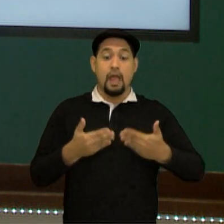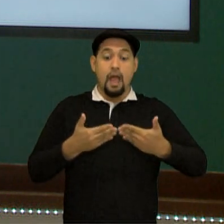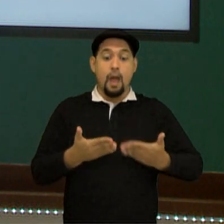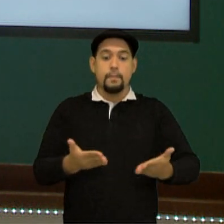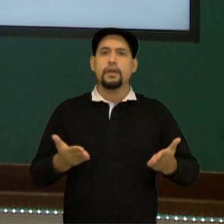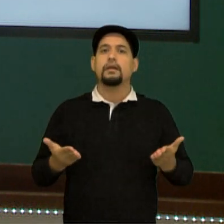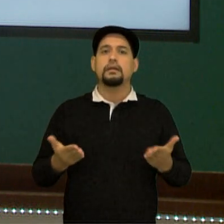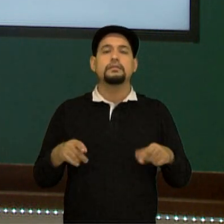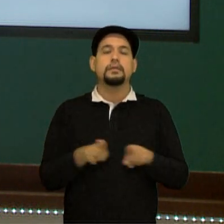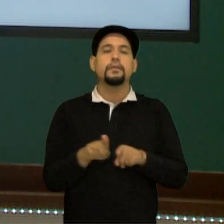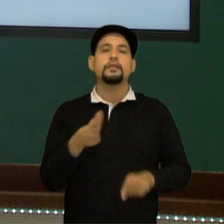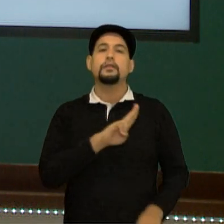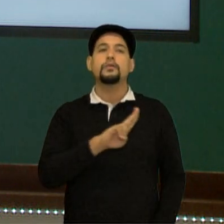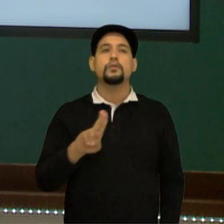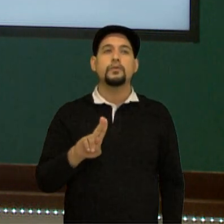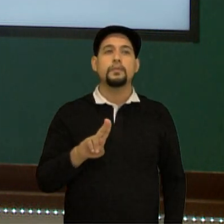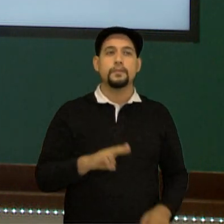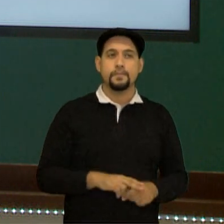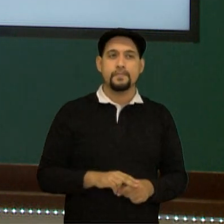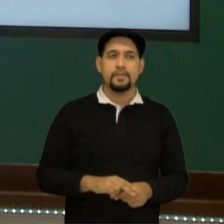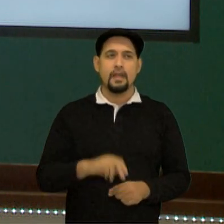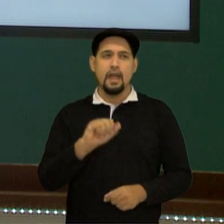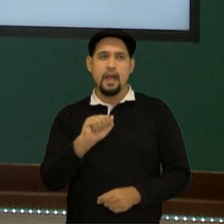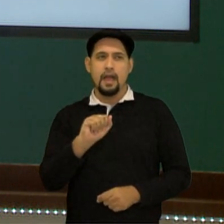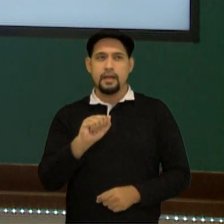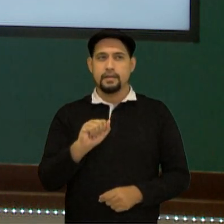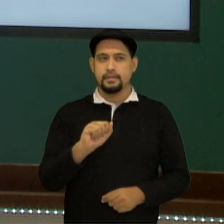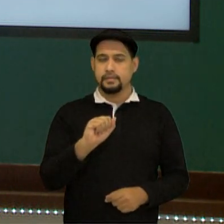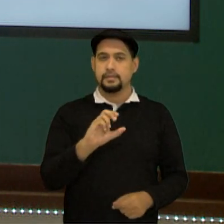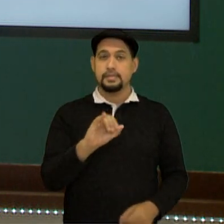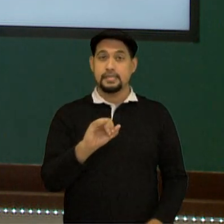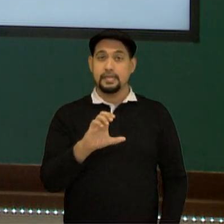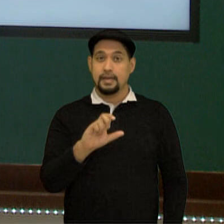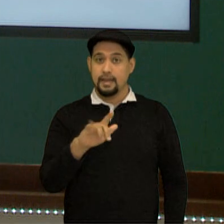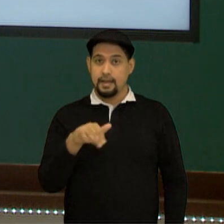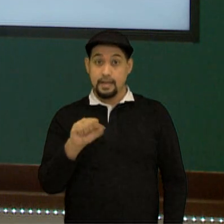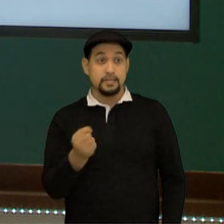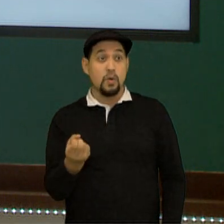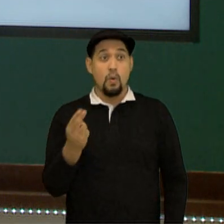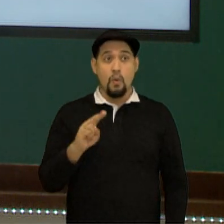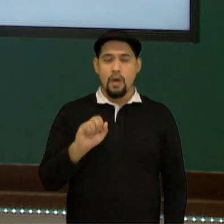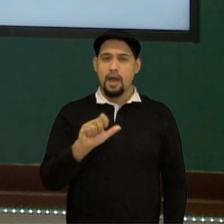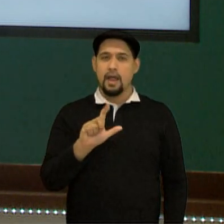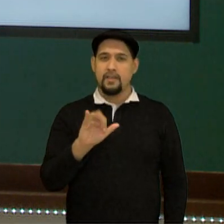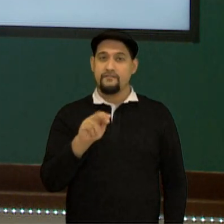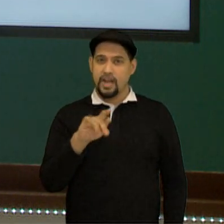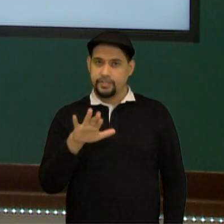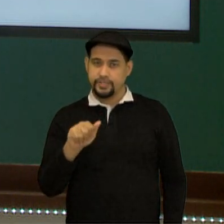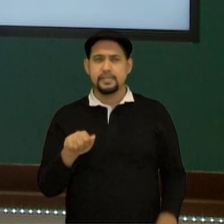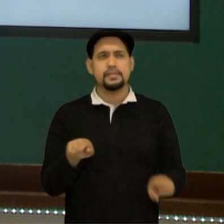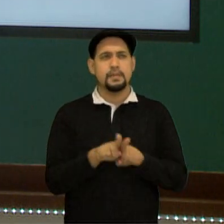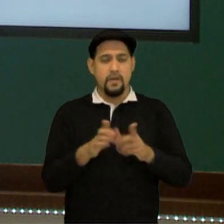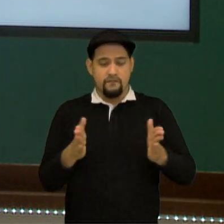Abertas também tem o nome de acíclicas ou alifáticas. E fechadas tem o nome também de cíclicas.